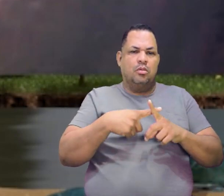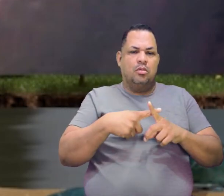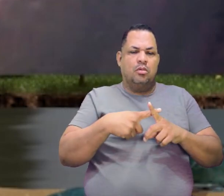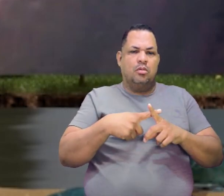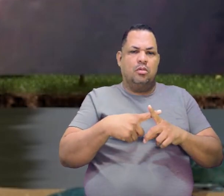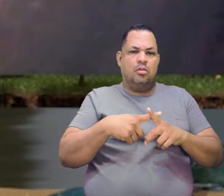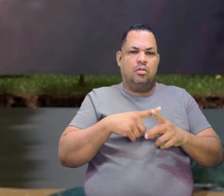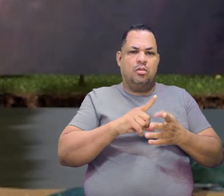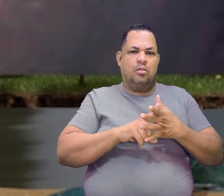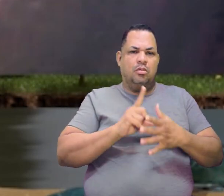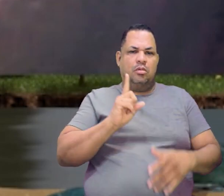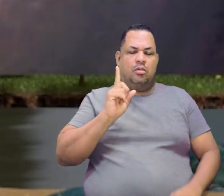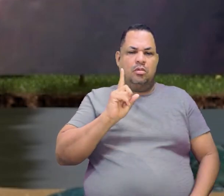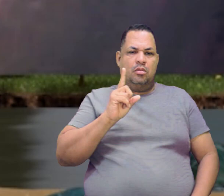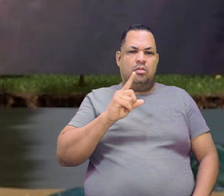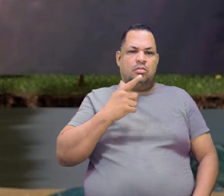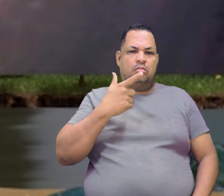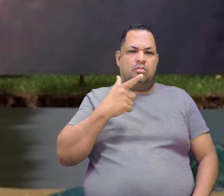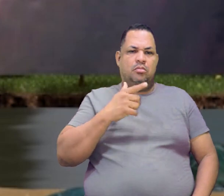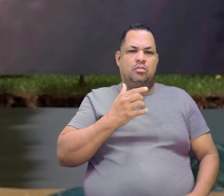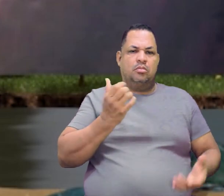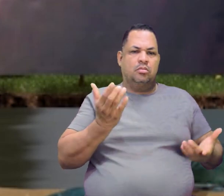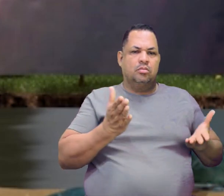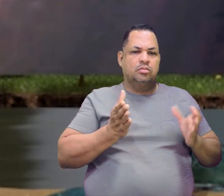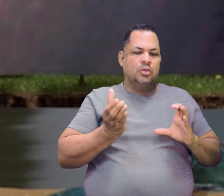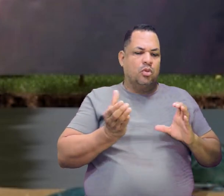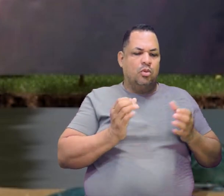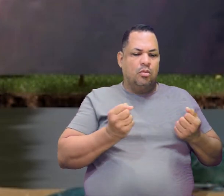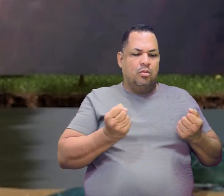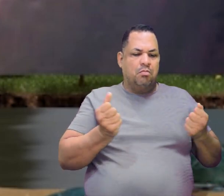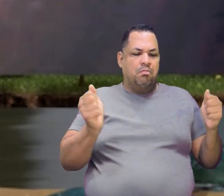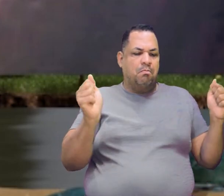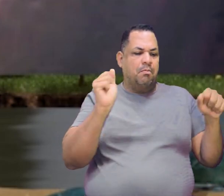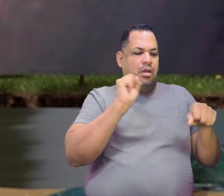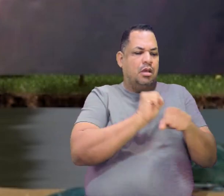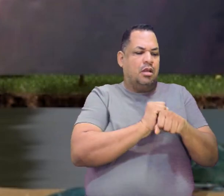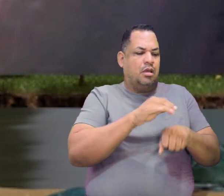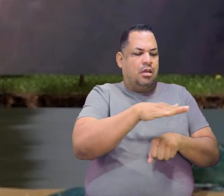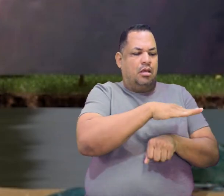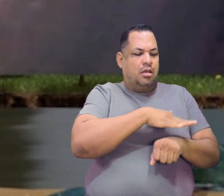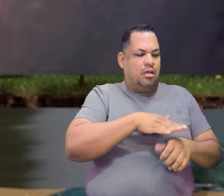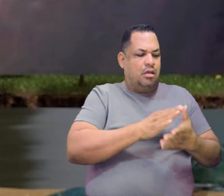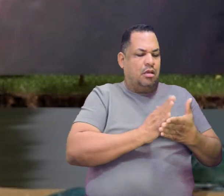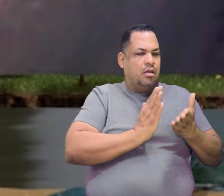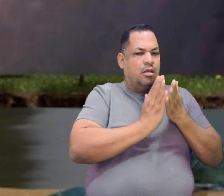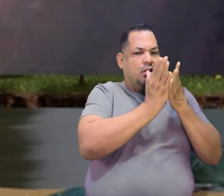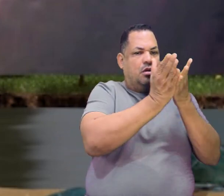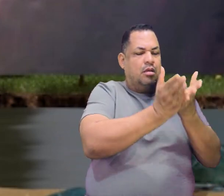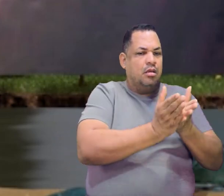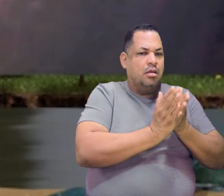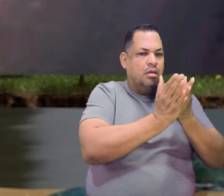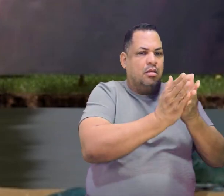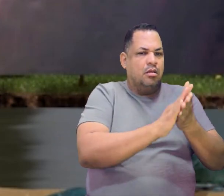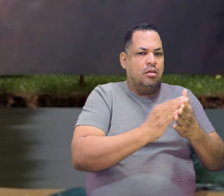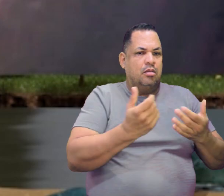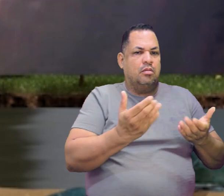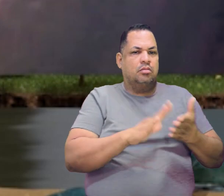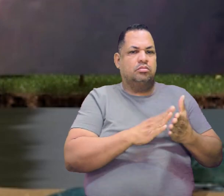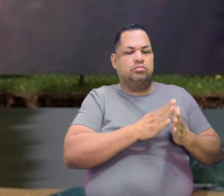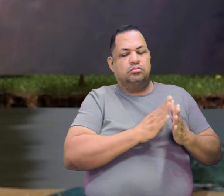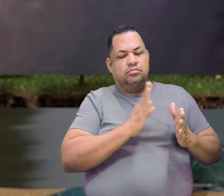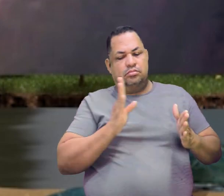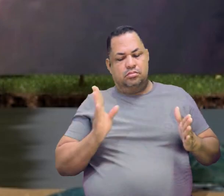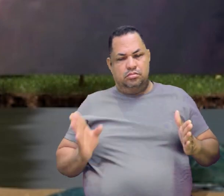um porto. Lá em Santo Antônio, não tinha como você chegar com a embarcação e atracar. Tinha que atracar um pouco